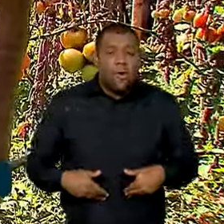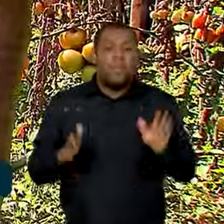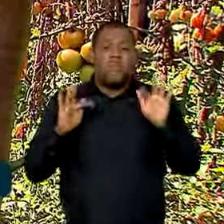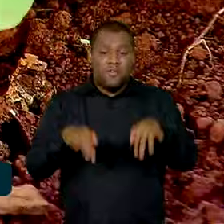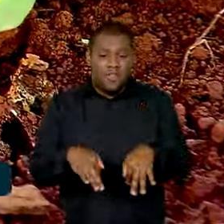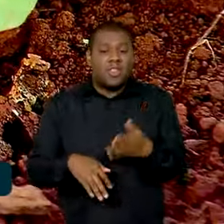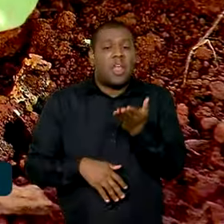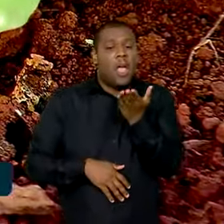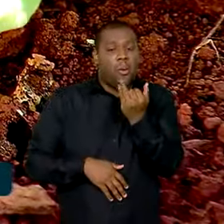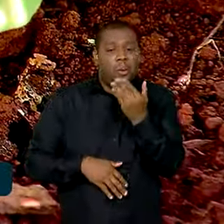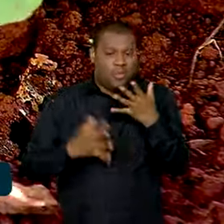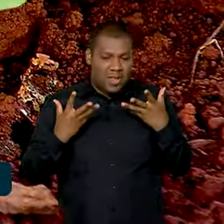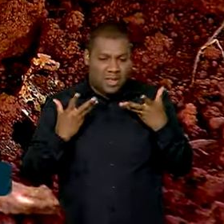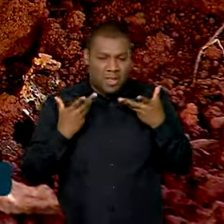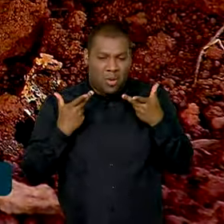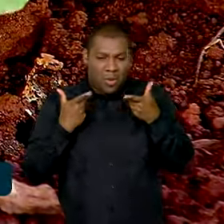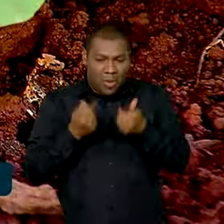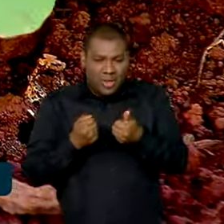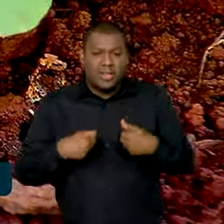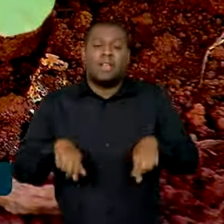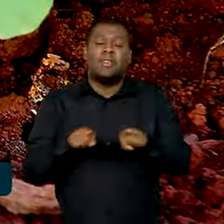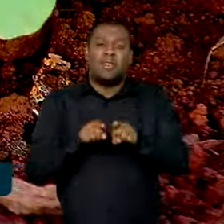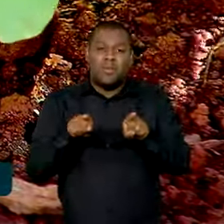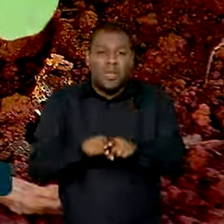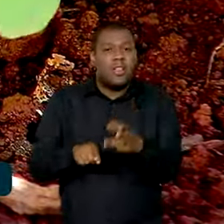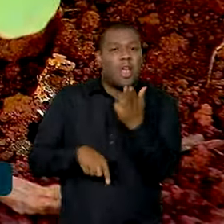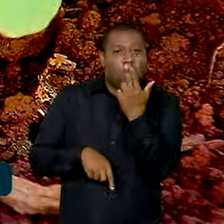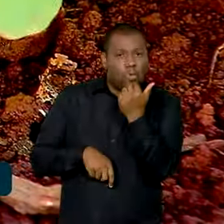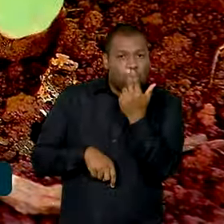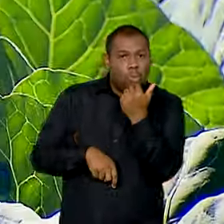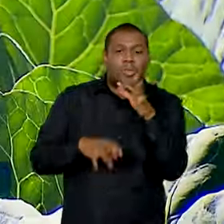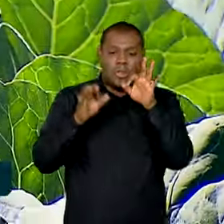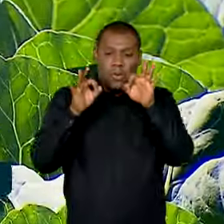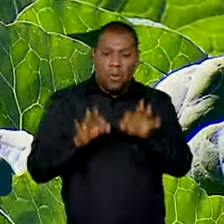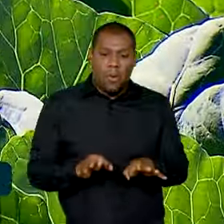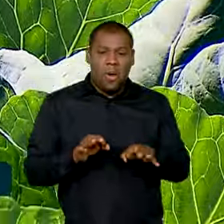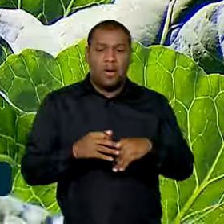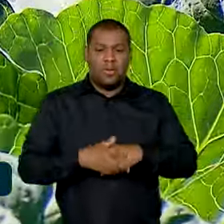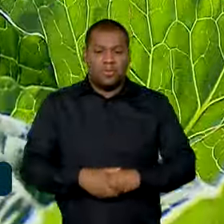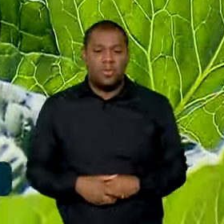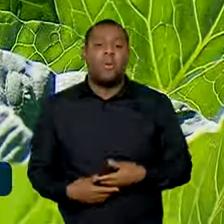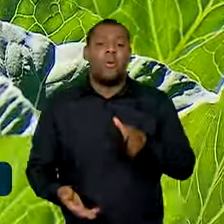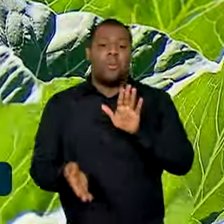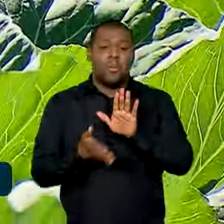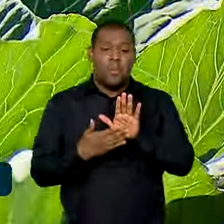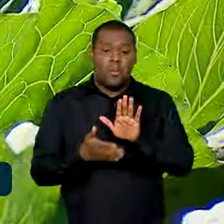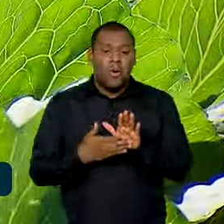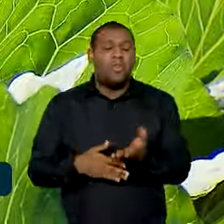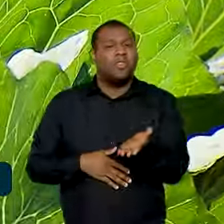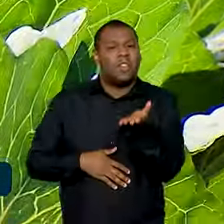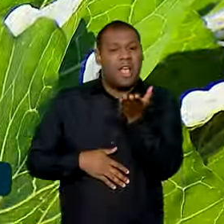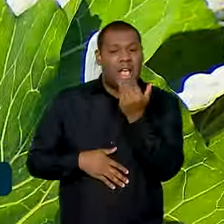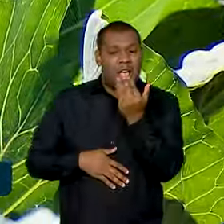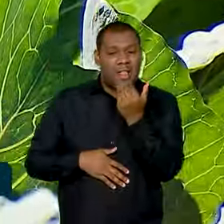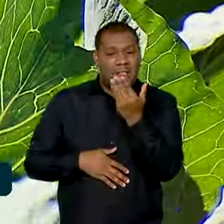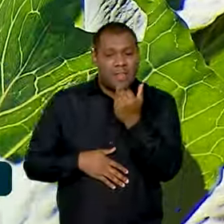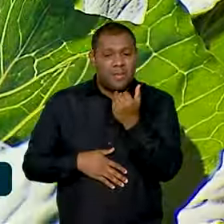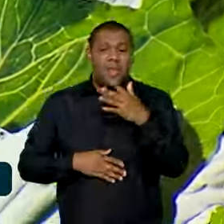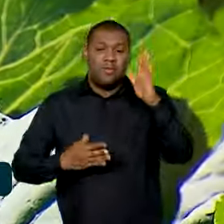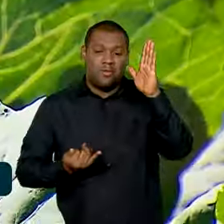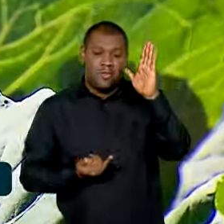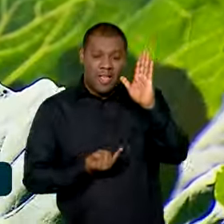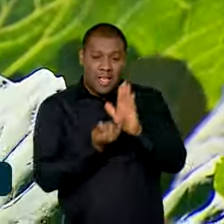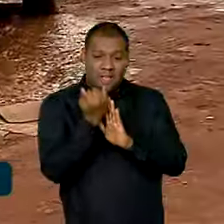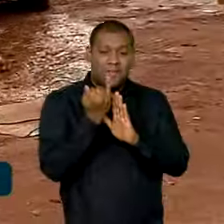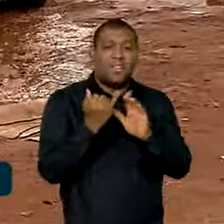fome nós estamos combatendo também com a nutrição necessária e também contribuindo com uma oferta maior de alimentos para baixar o preço da comida